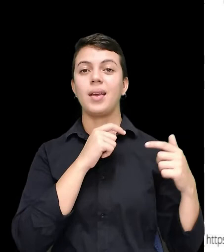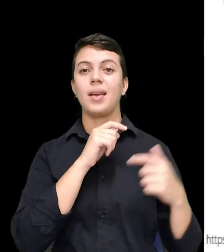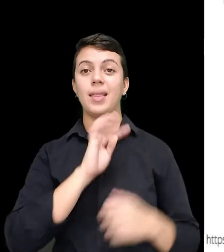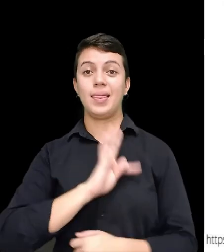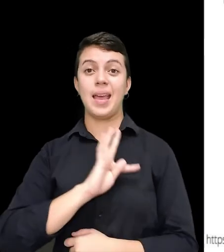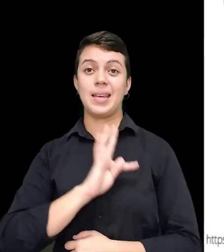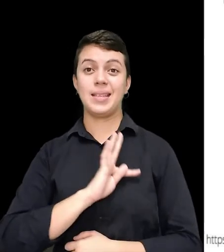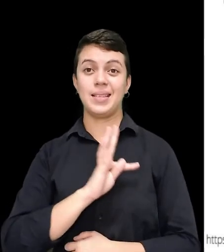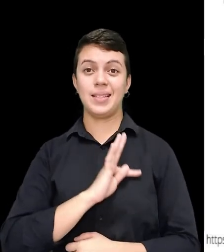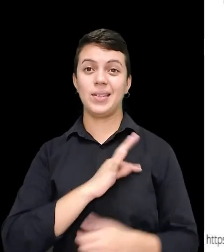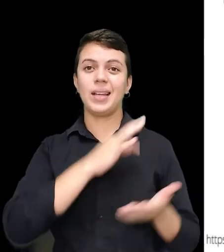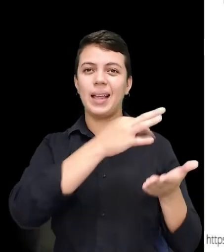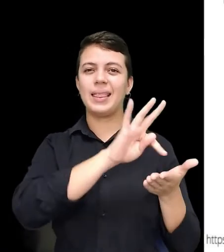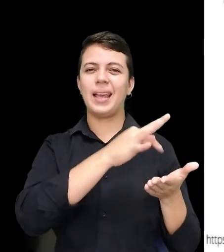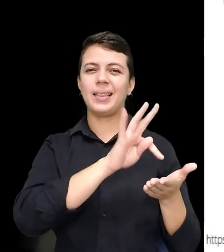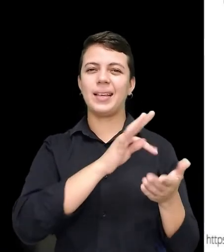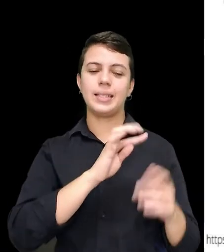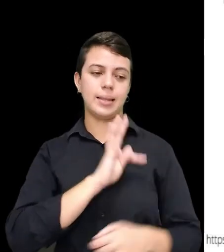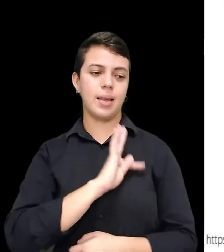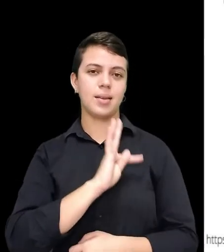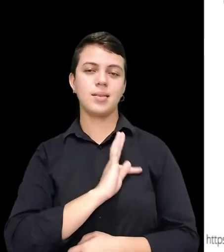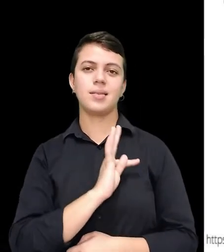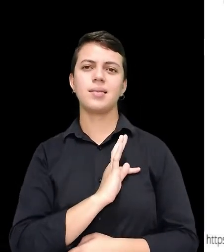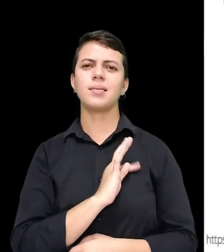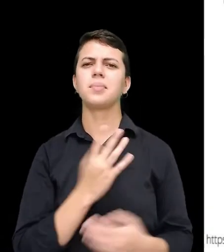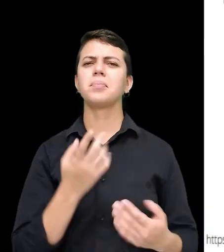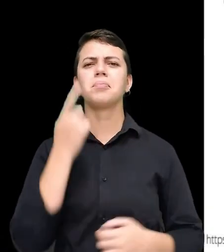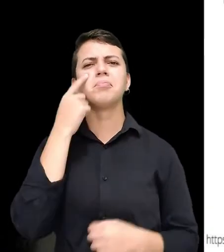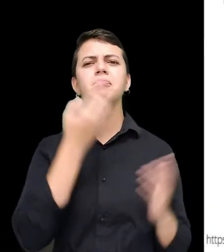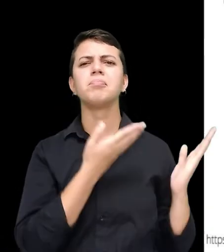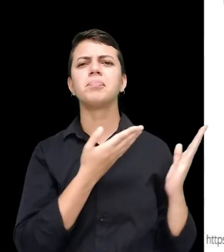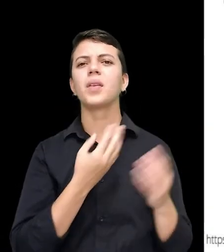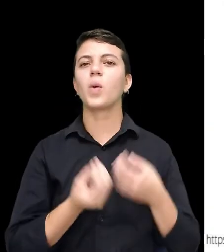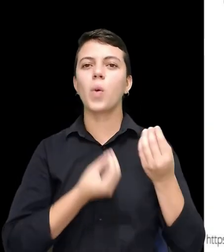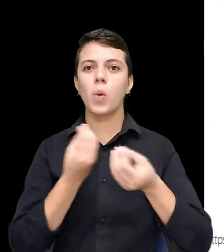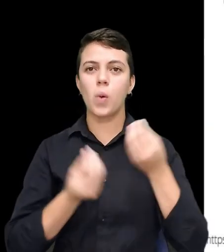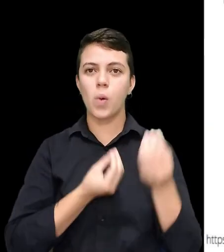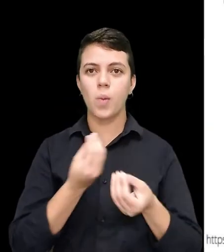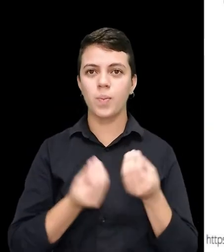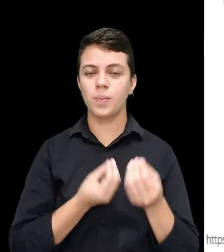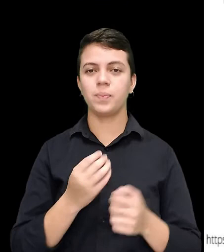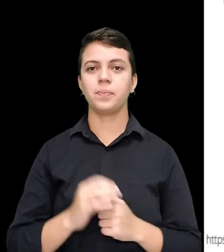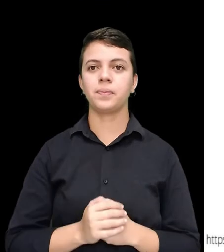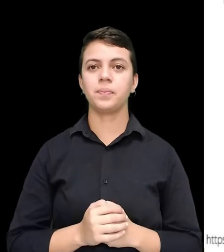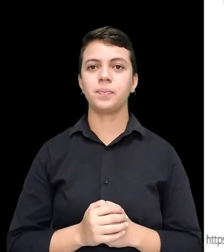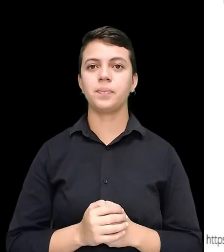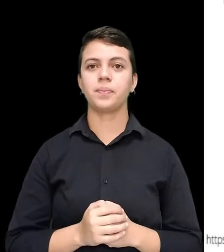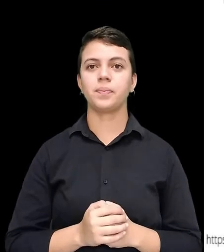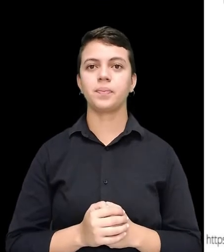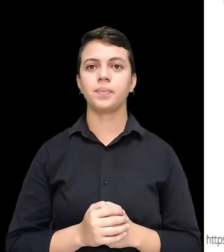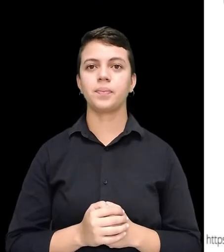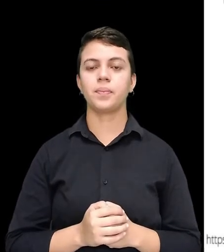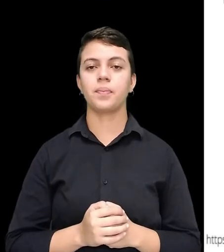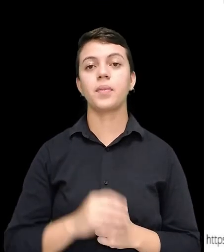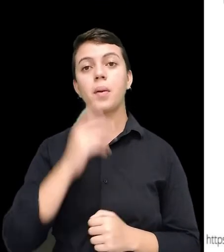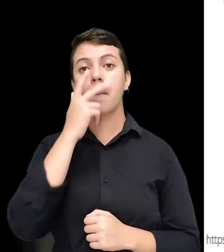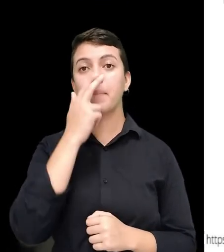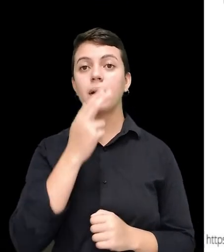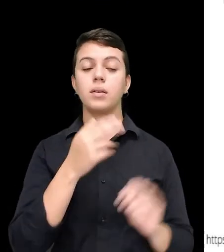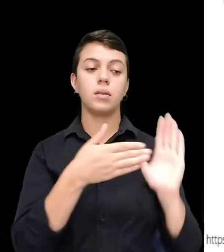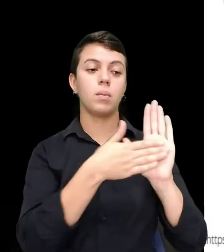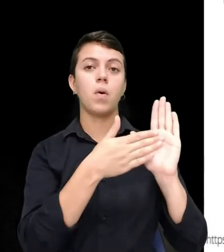tendência tecnicista, e essa tendência tecnicista, ela vai enfatizar aí